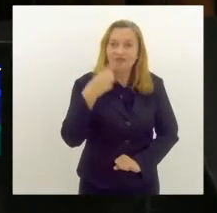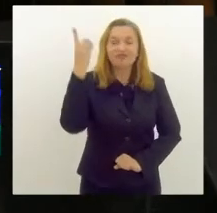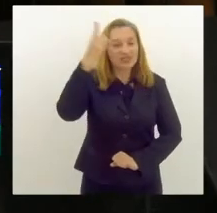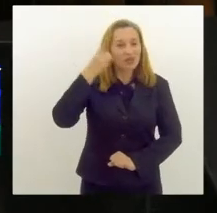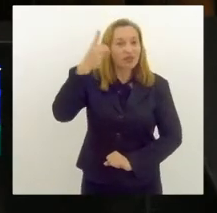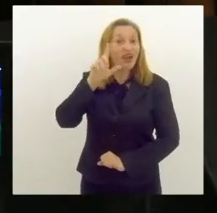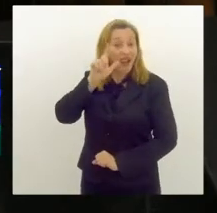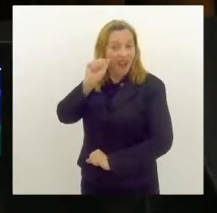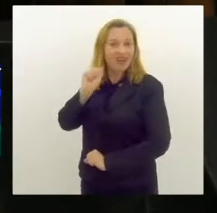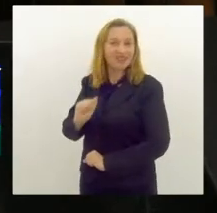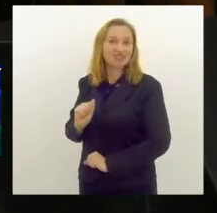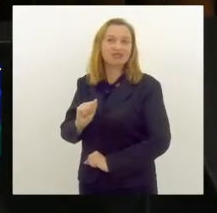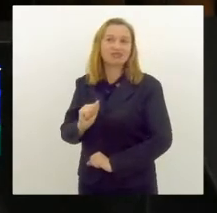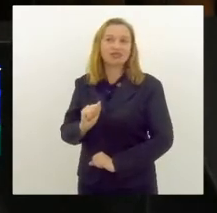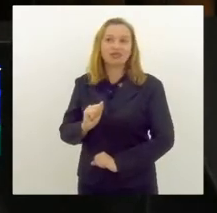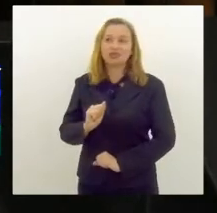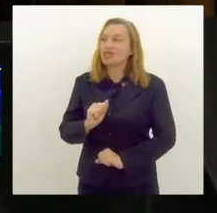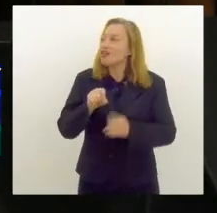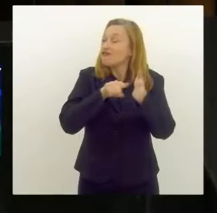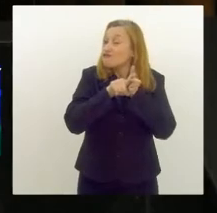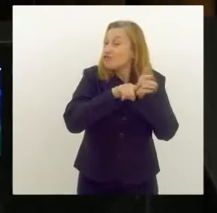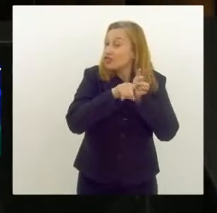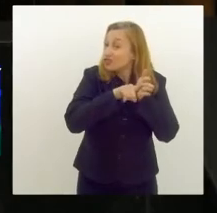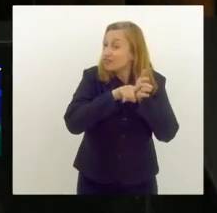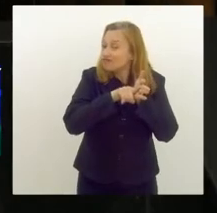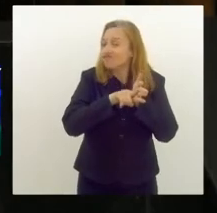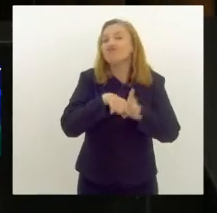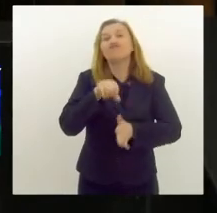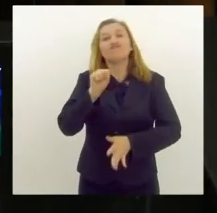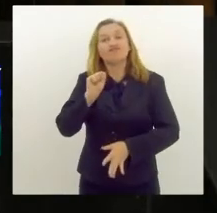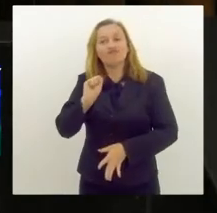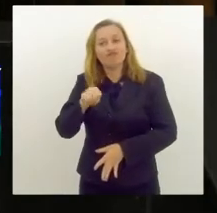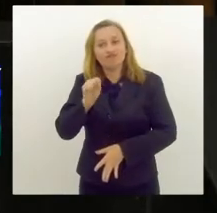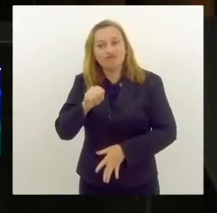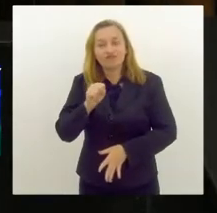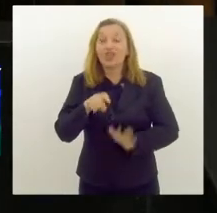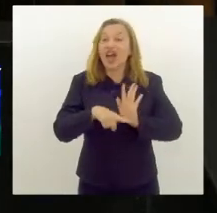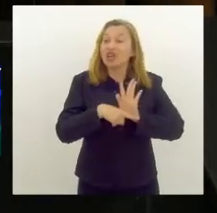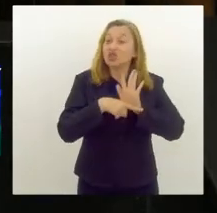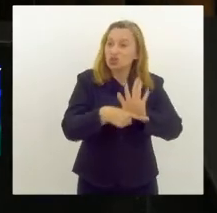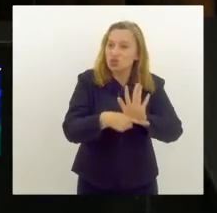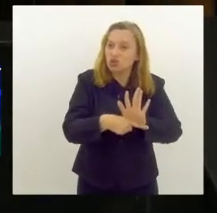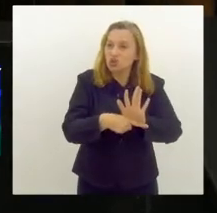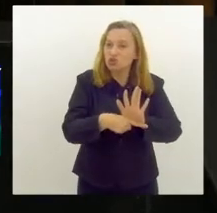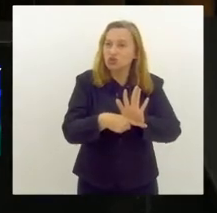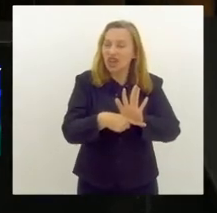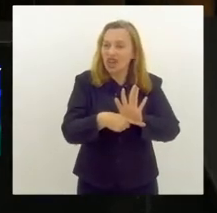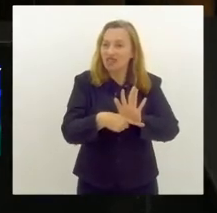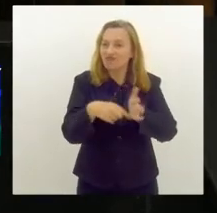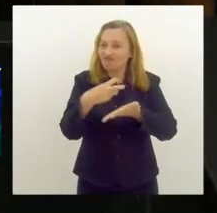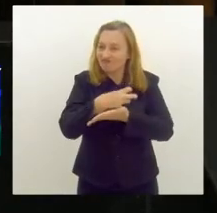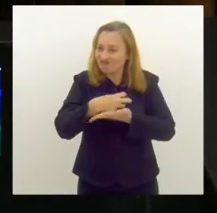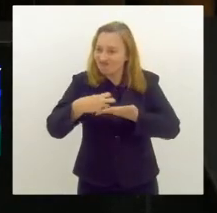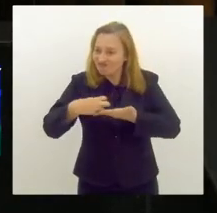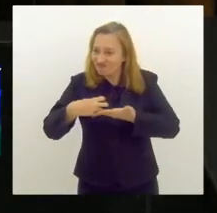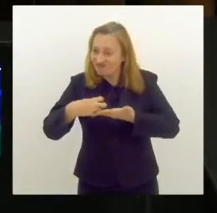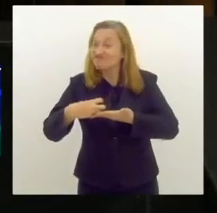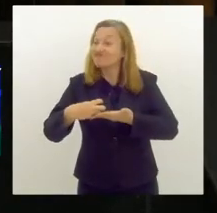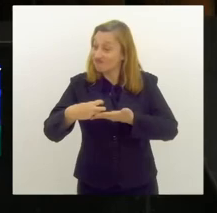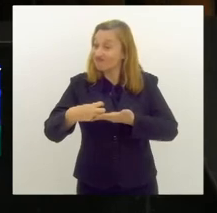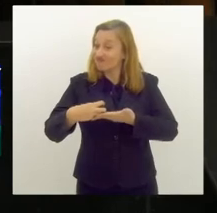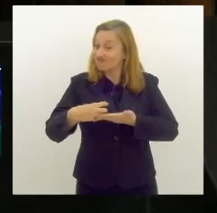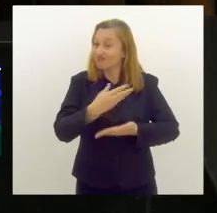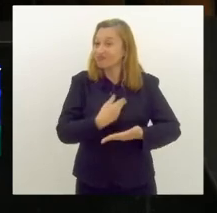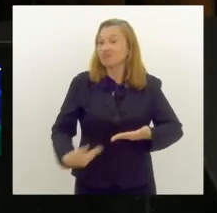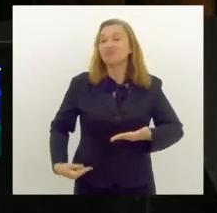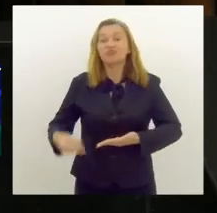Lana Passos, fiscalizei, ajudei a caçar e ter o impeachment do